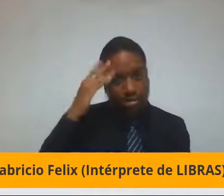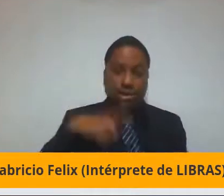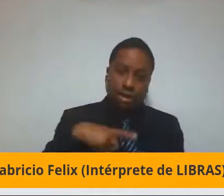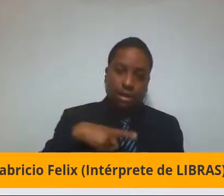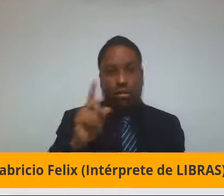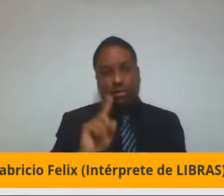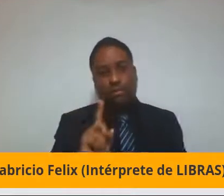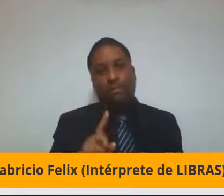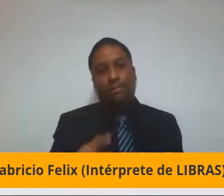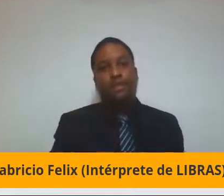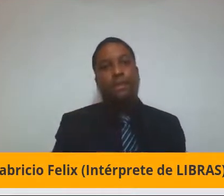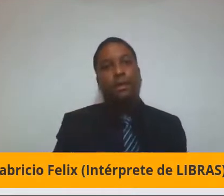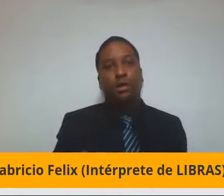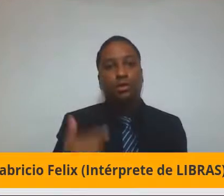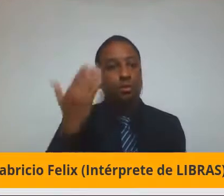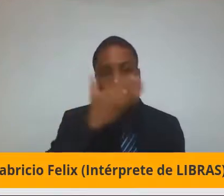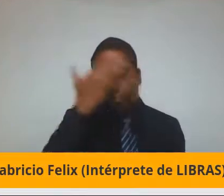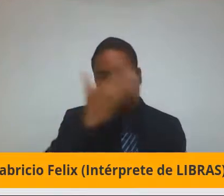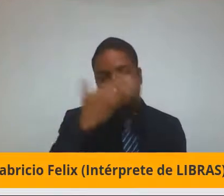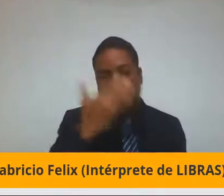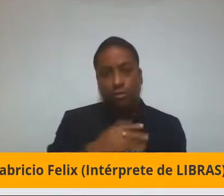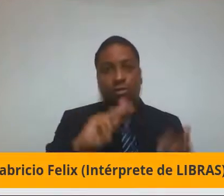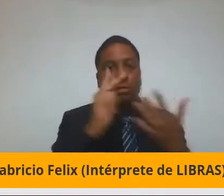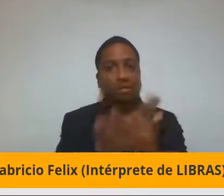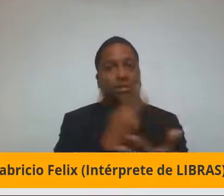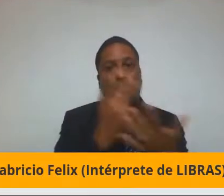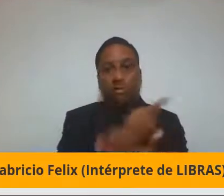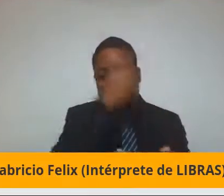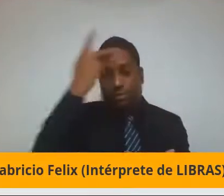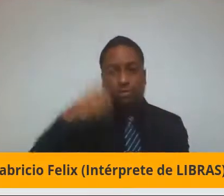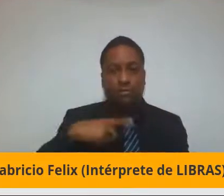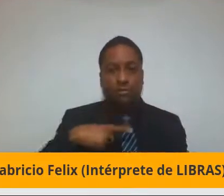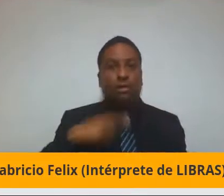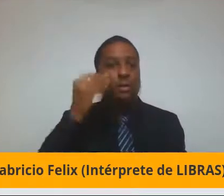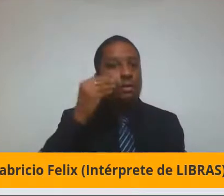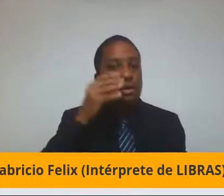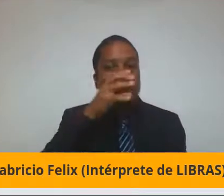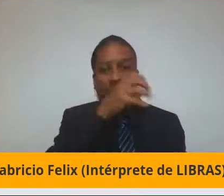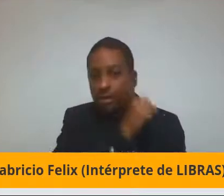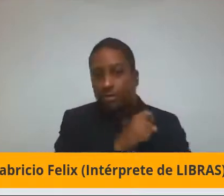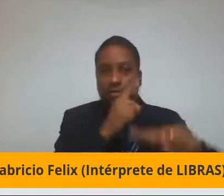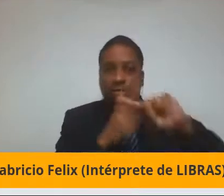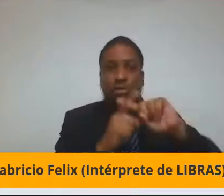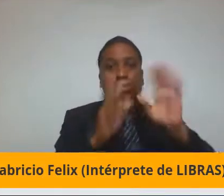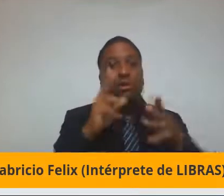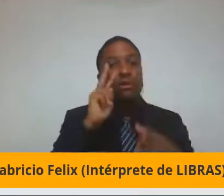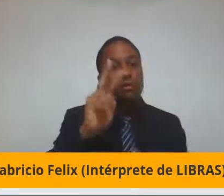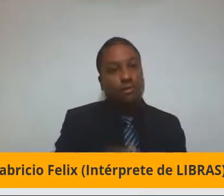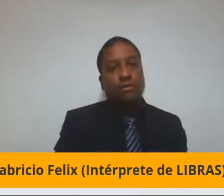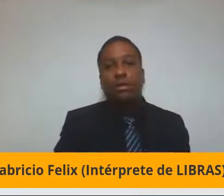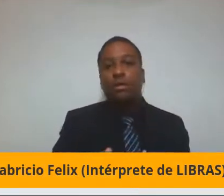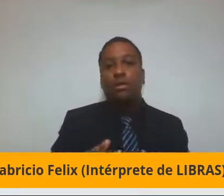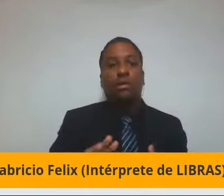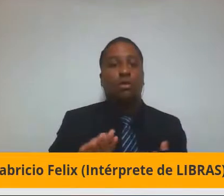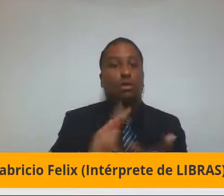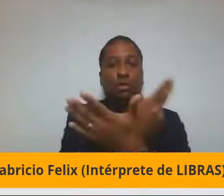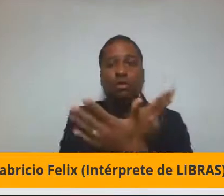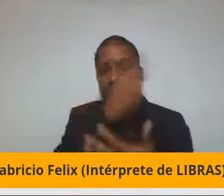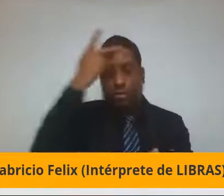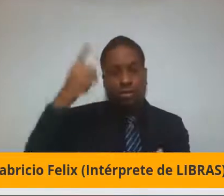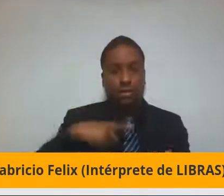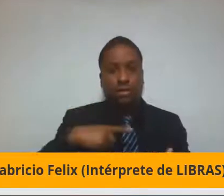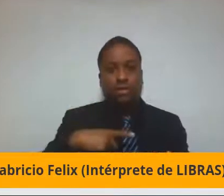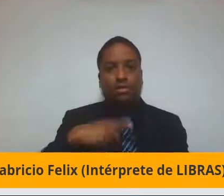situações, assim, onde as pessoas tiveram teste rápido positivo. Para não dizer que não, eu já vi um caso de uma pessoa que realmente teve o teste rápido positivo, só